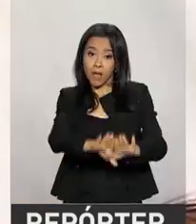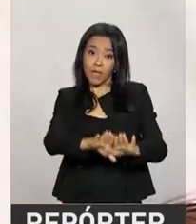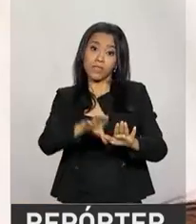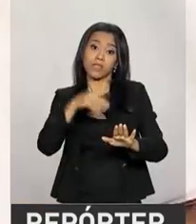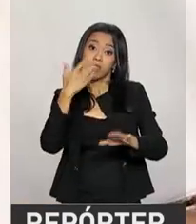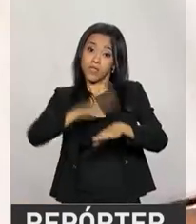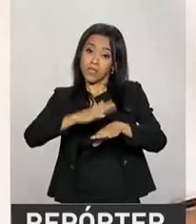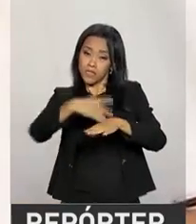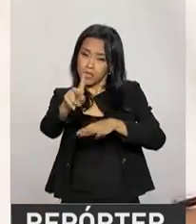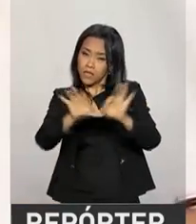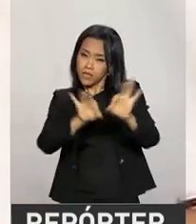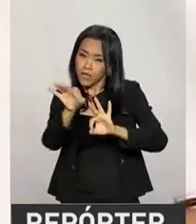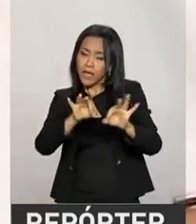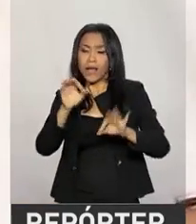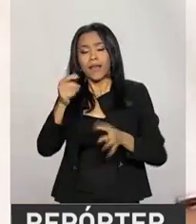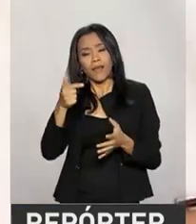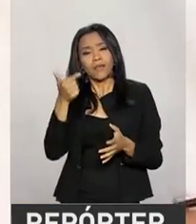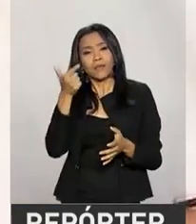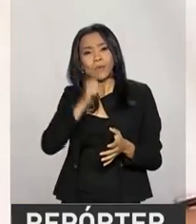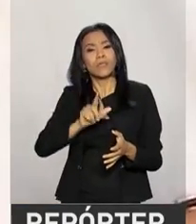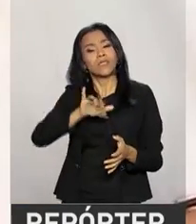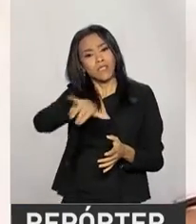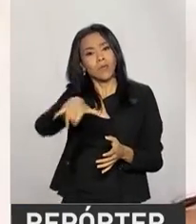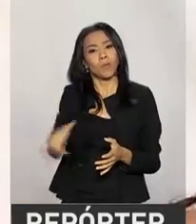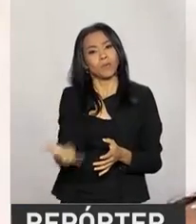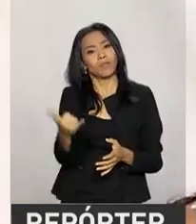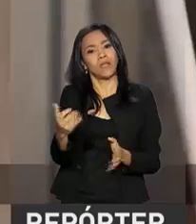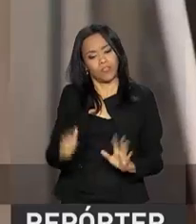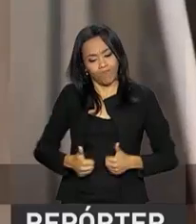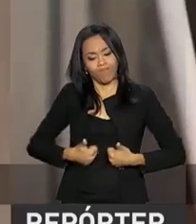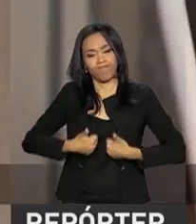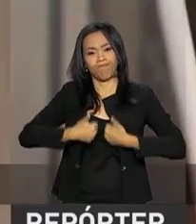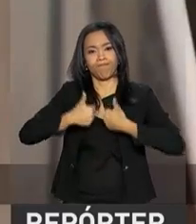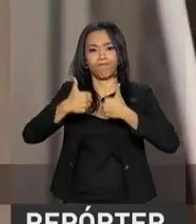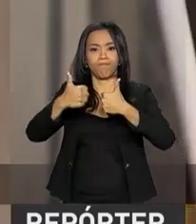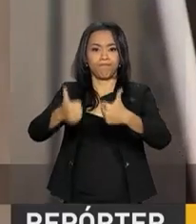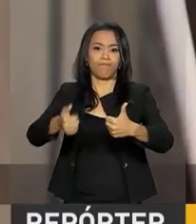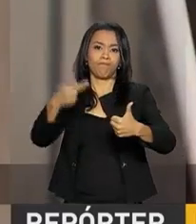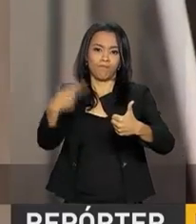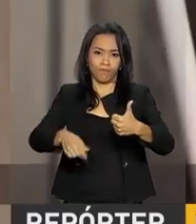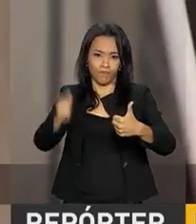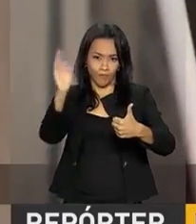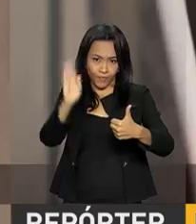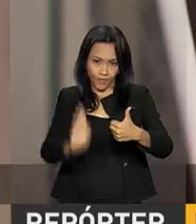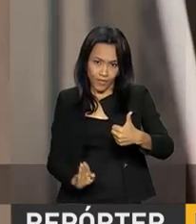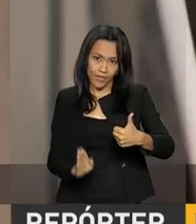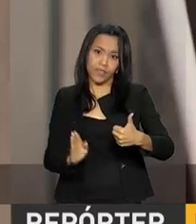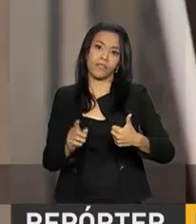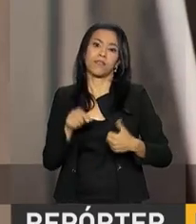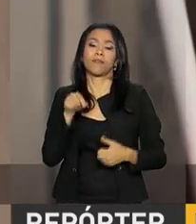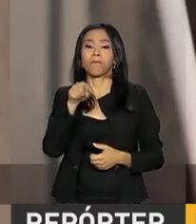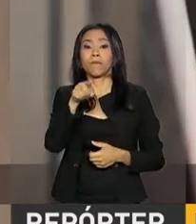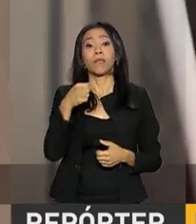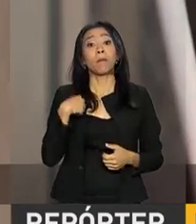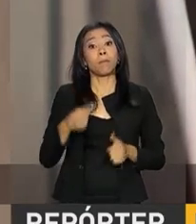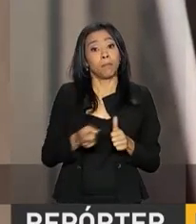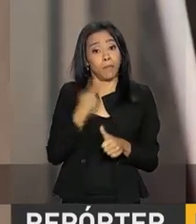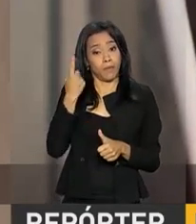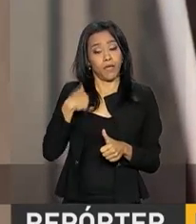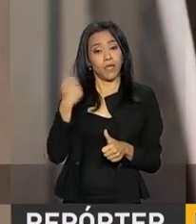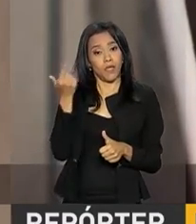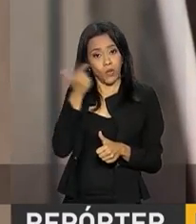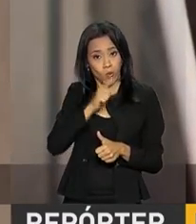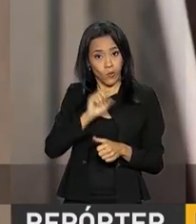plano é fazer dar certo a chance que está tendo no Brasil. Primeiro que todo, conseguir um emprego,